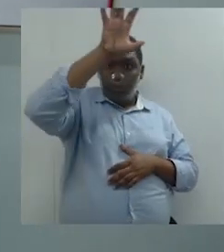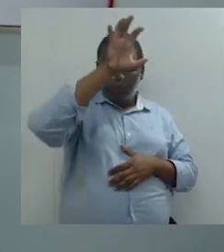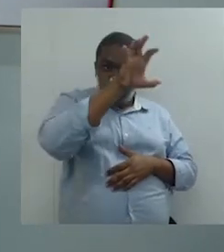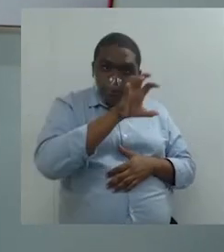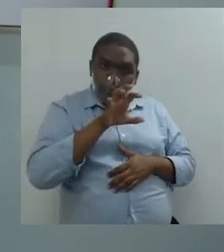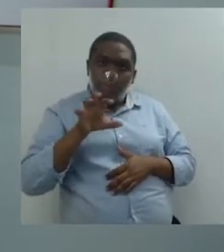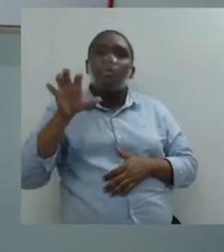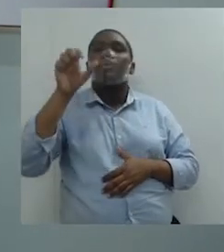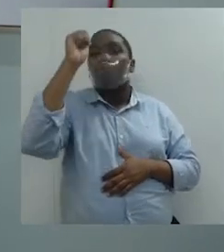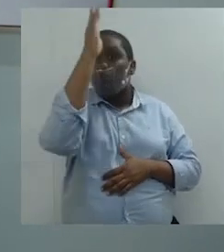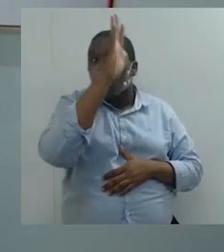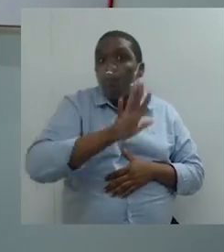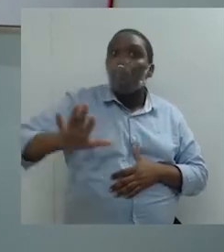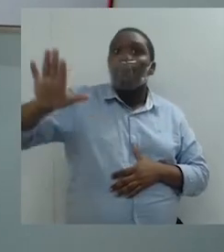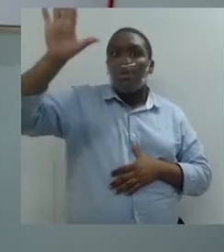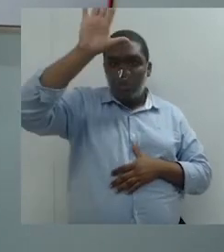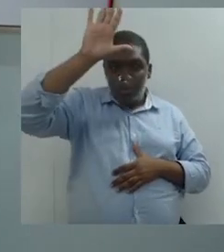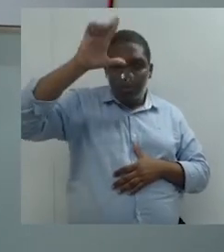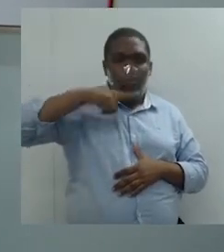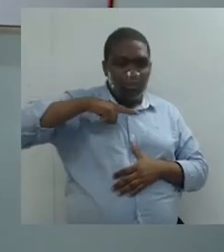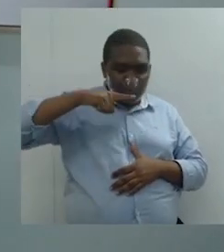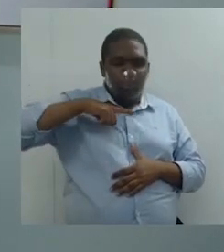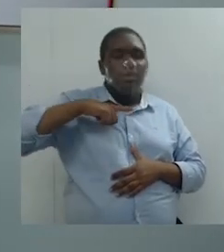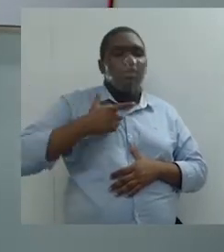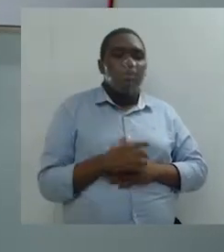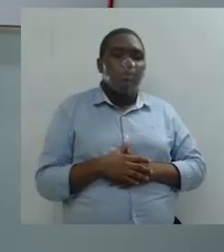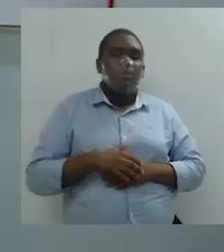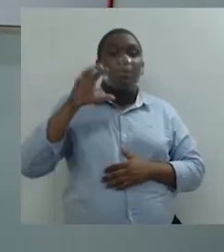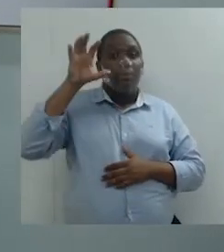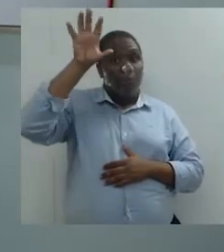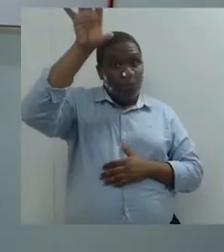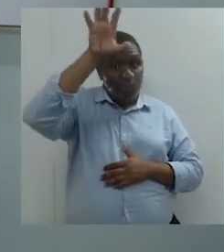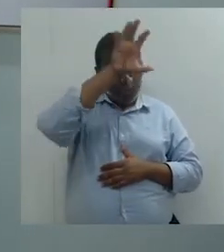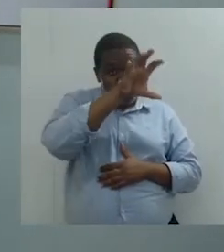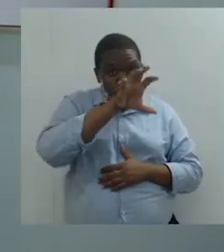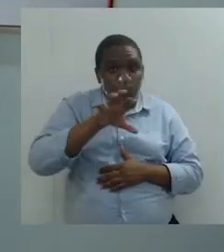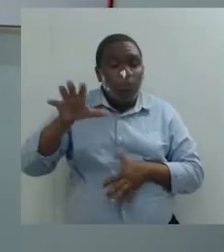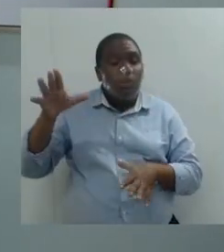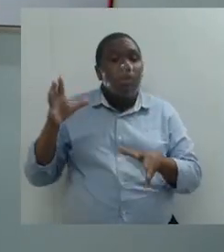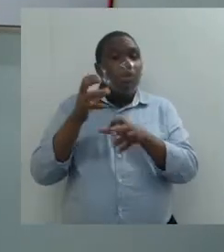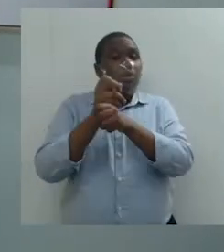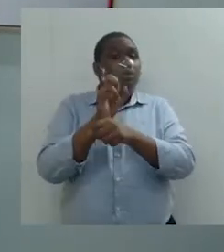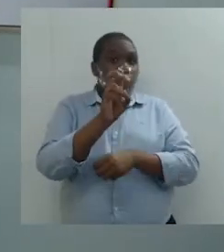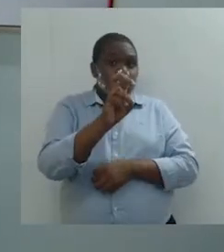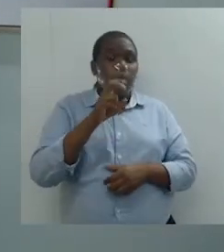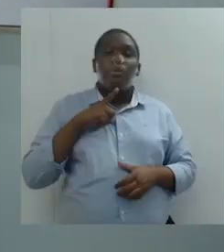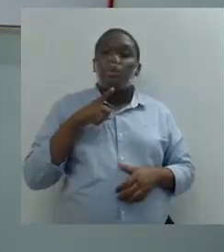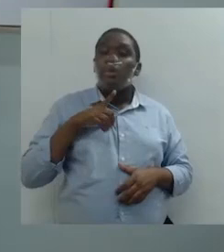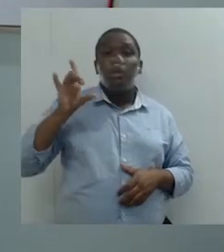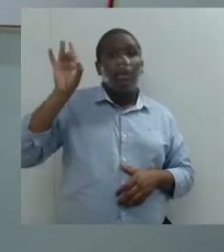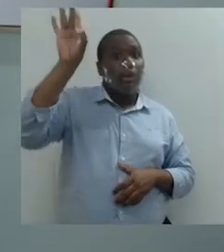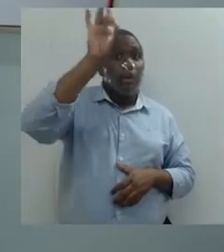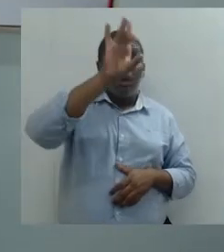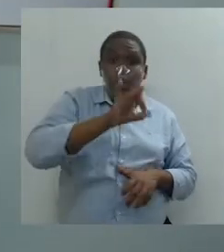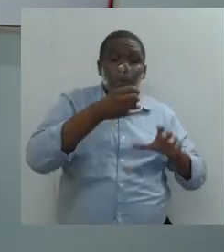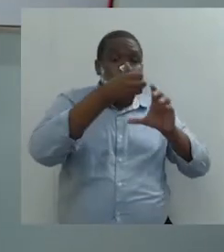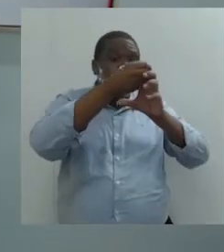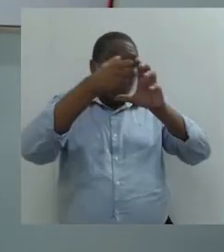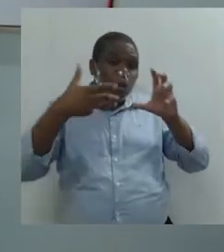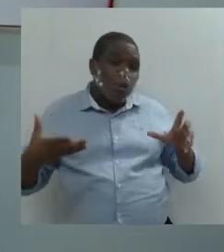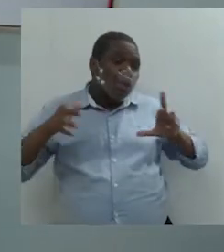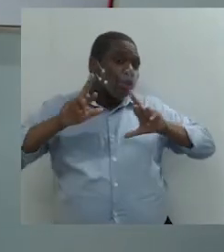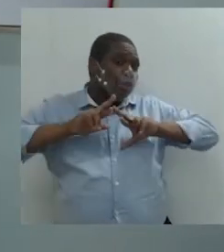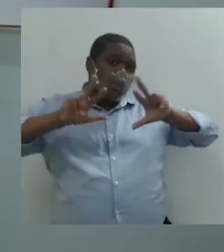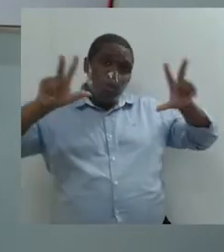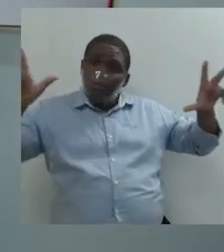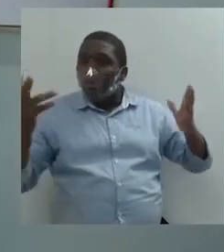Ou seja, essas regiões, elas apresentam características diferentes. Então,